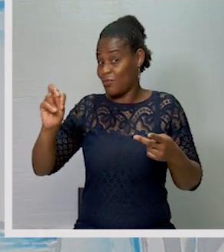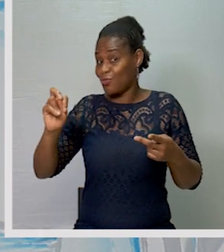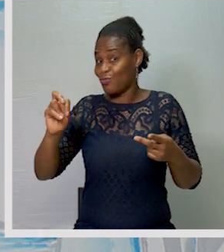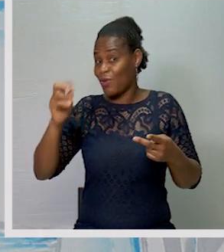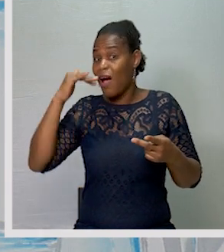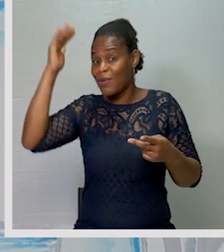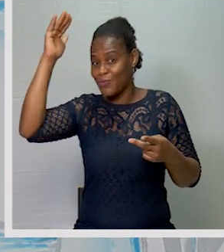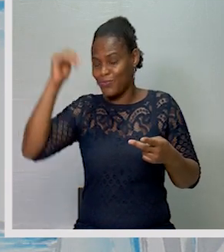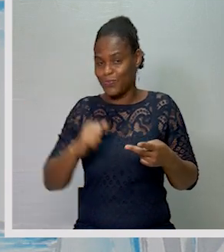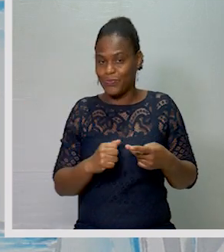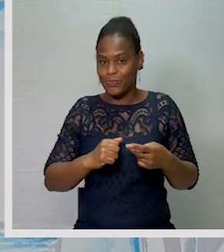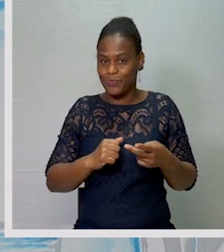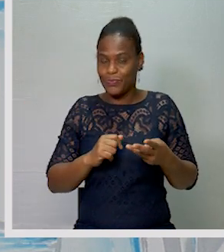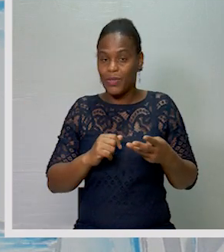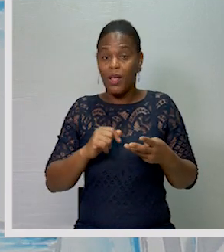anos.